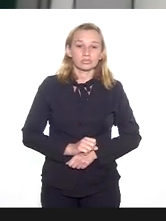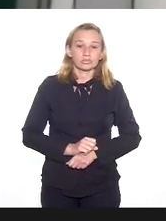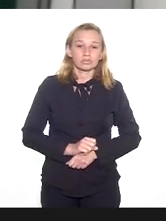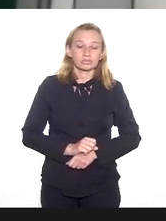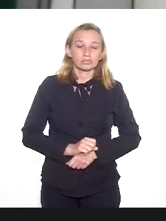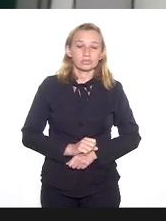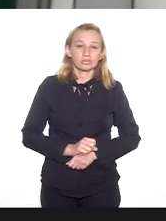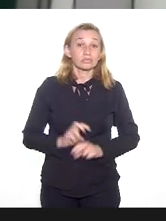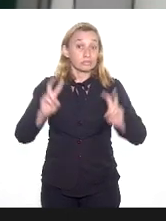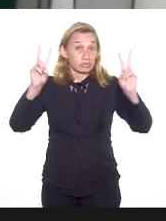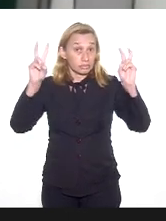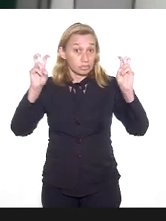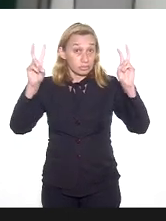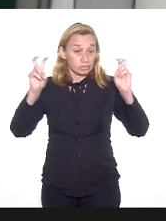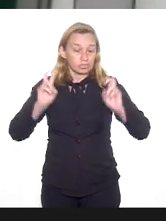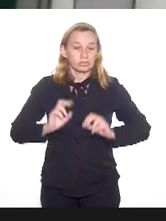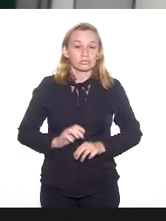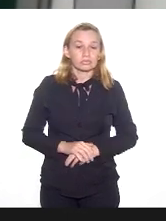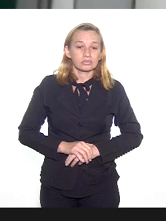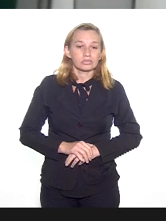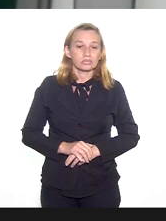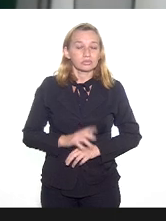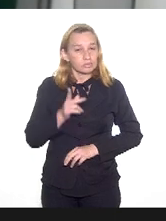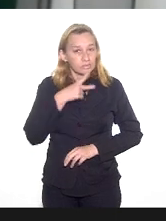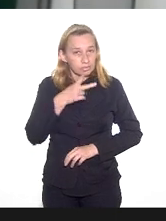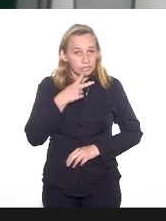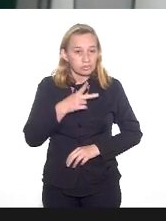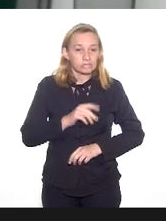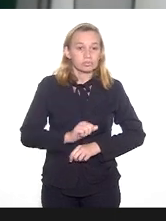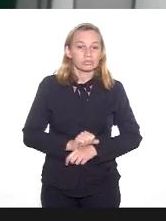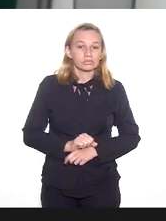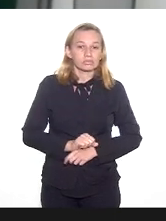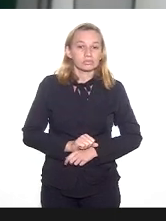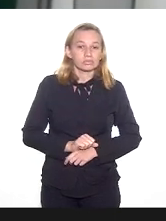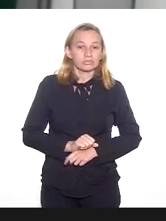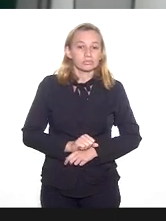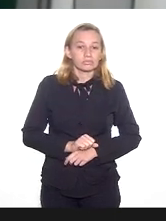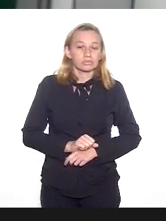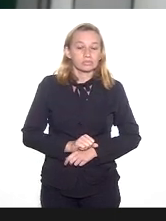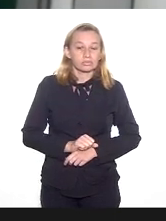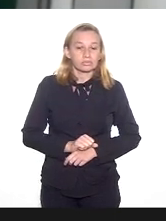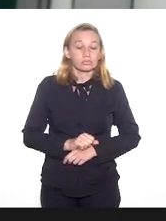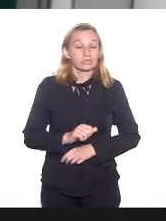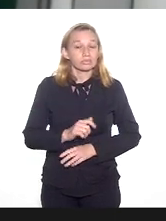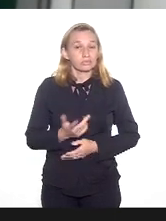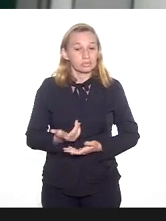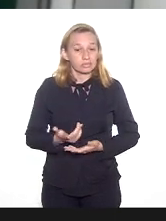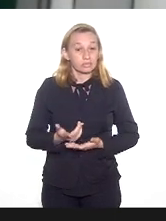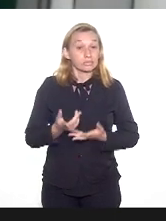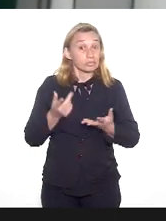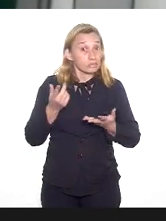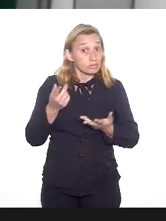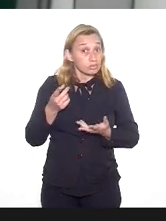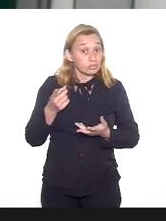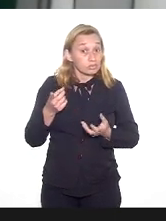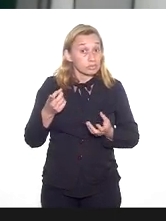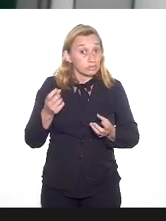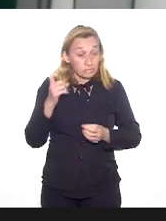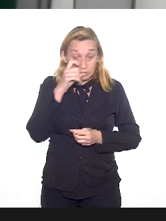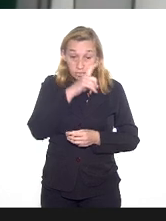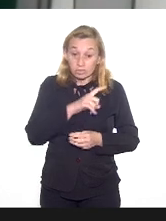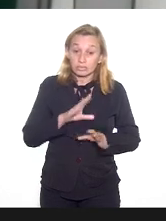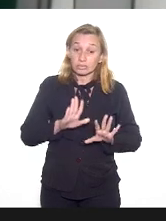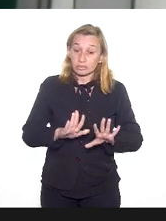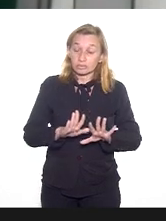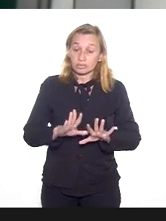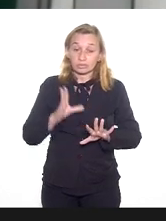pelos fatos que nós constatamos fraudulentos, temerários, lesivos ao interesse público,